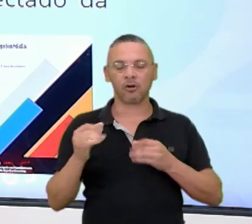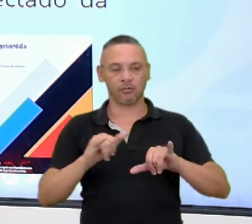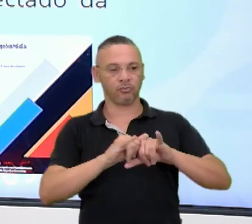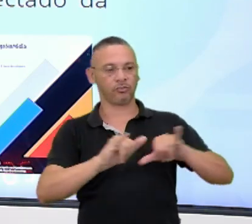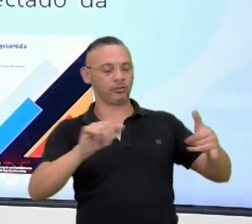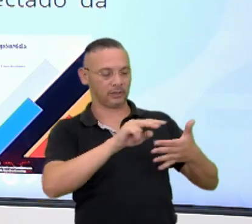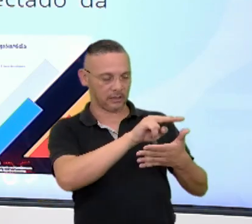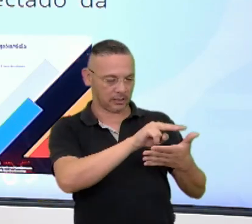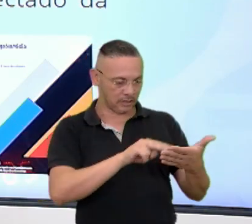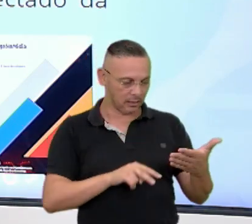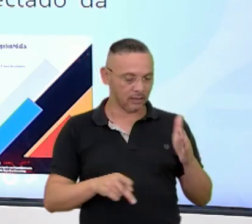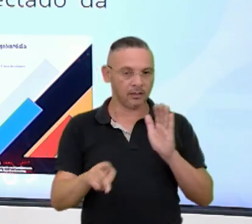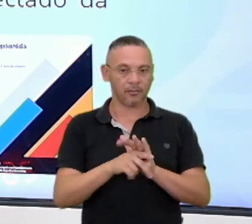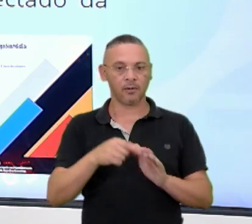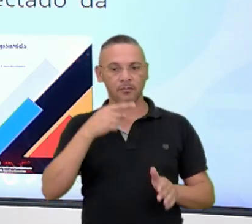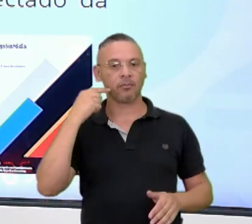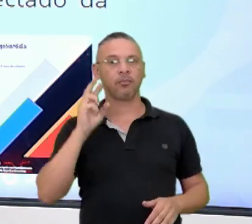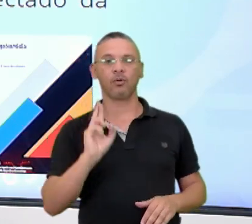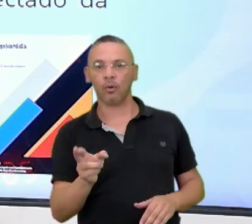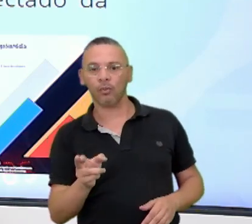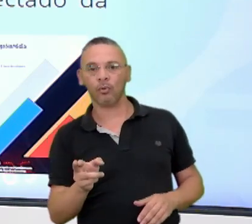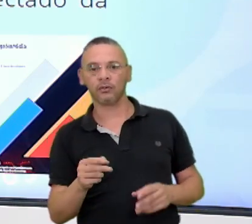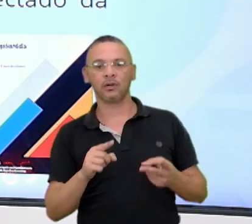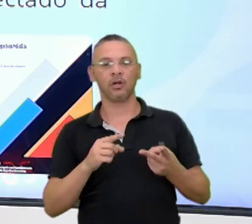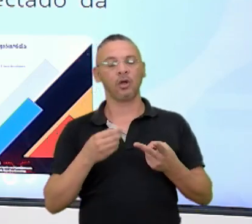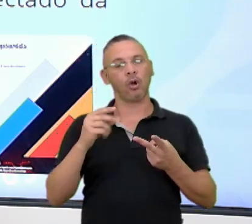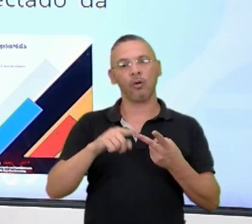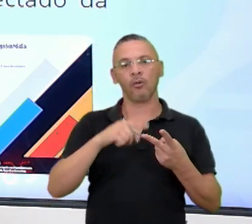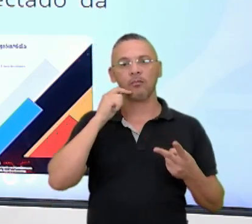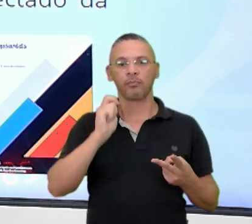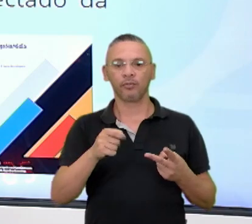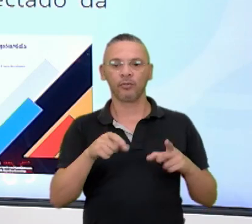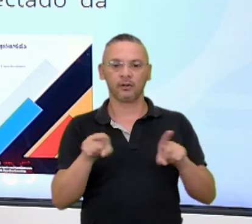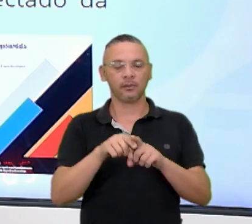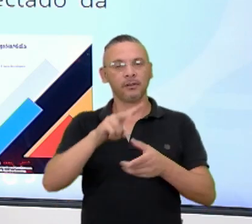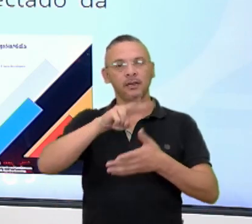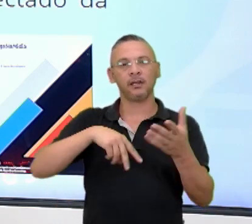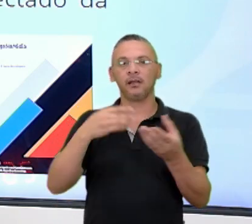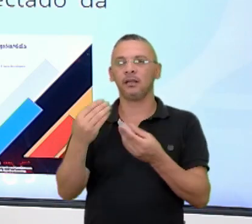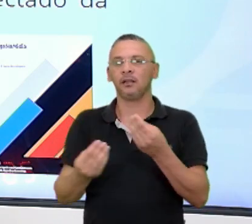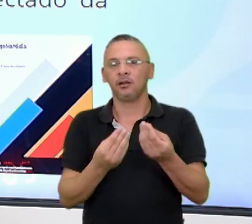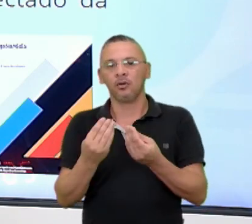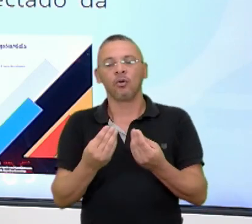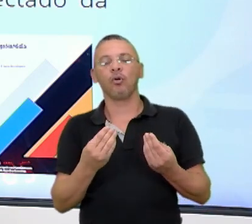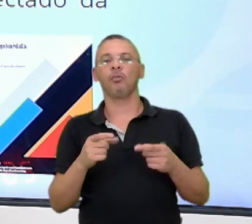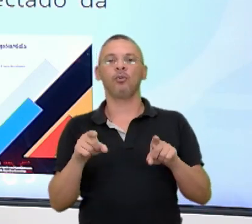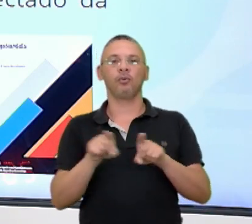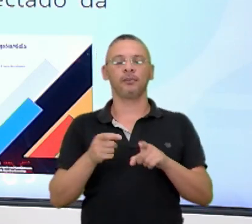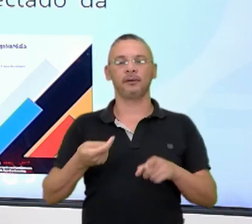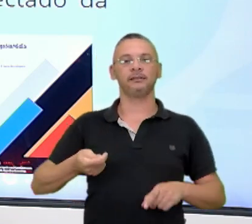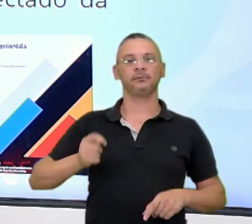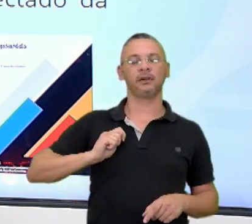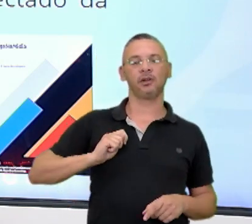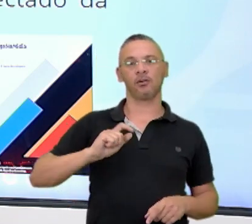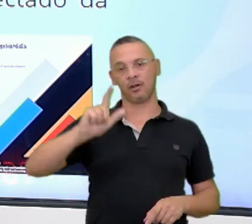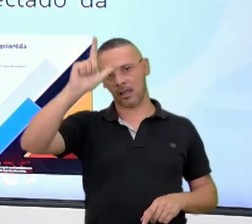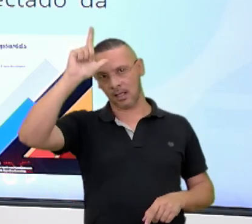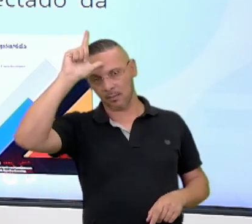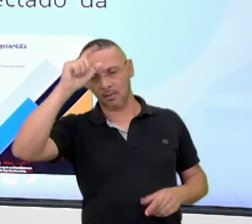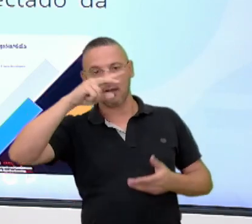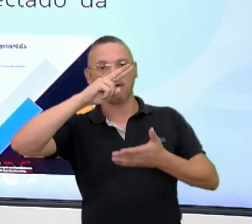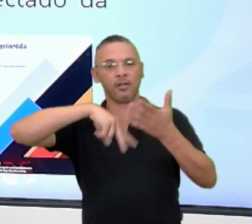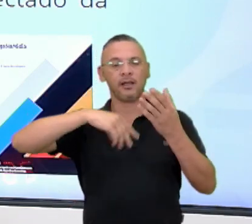em russo, na língua da Ucrânia, que tem algo a ver com russo também. Como é que eu posso ler notícias em espanhol, em alemão, em inglês?